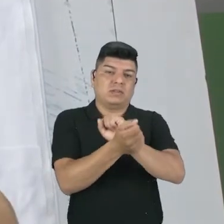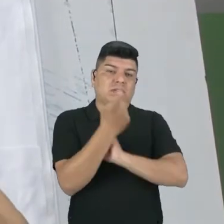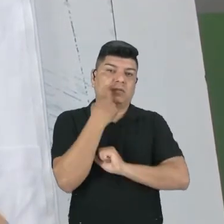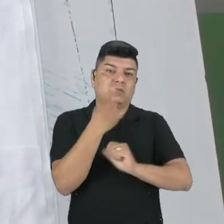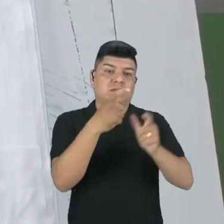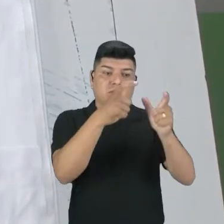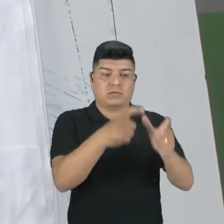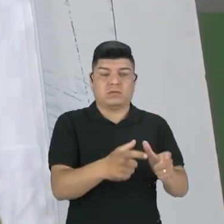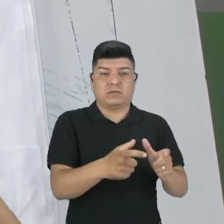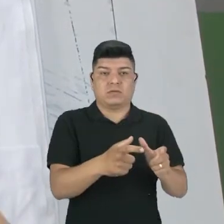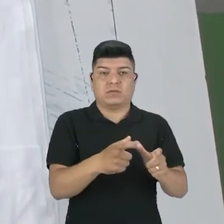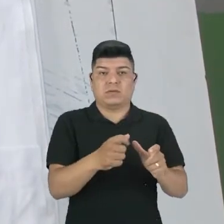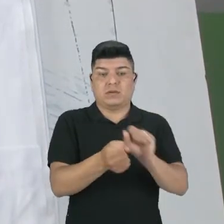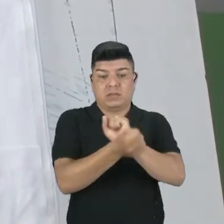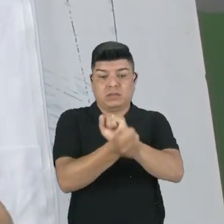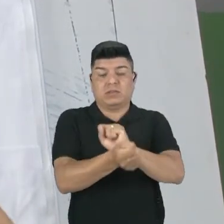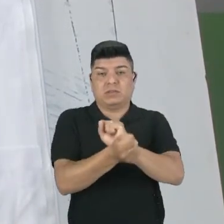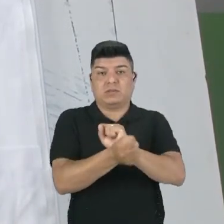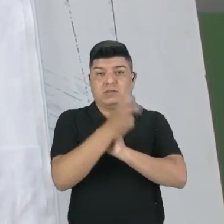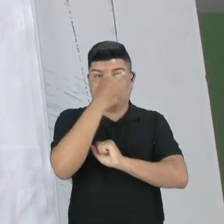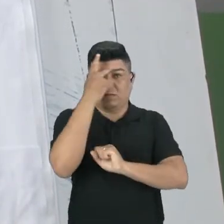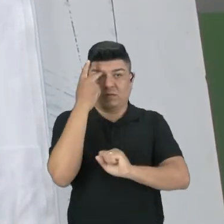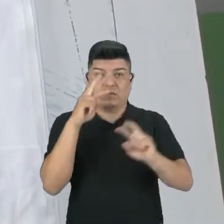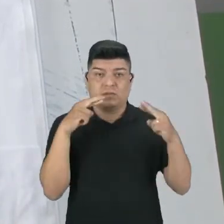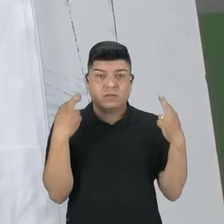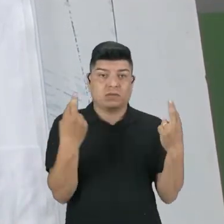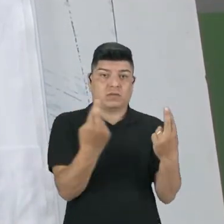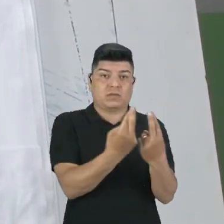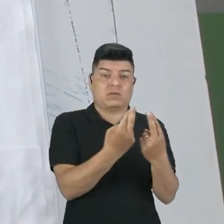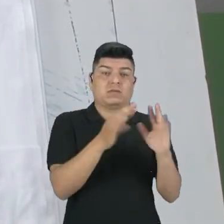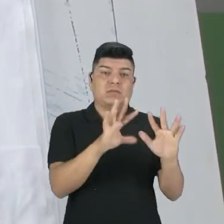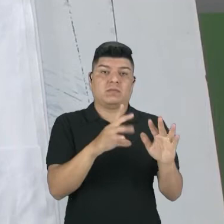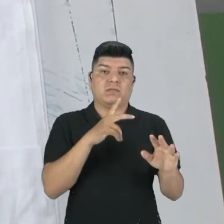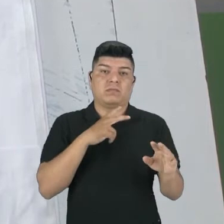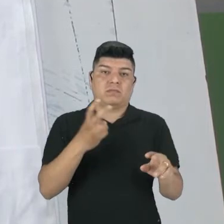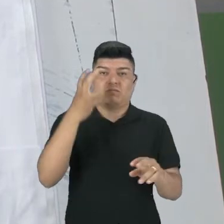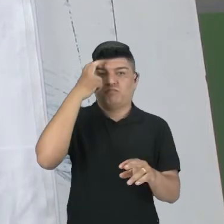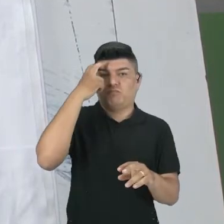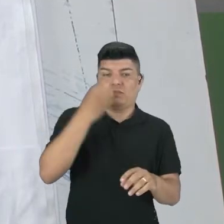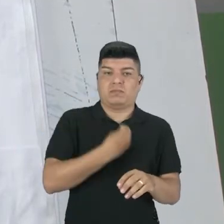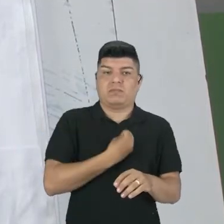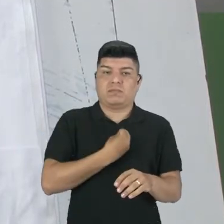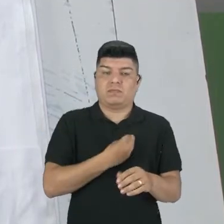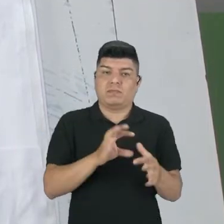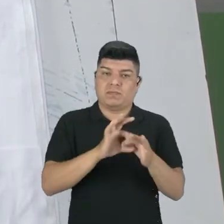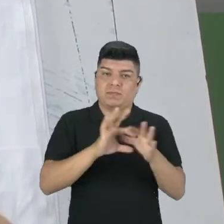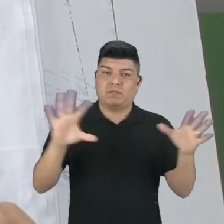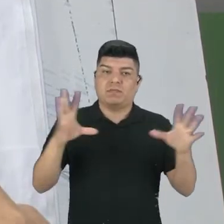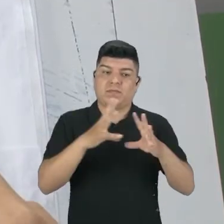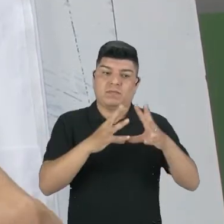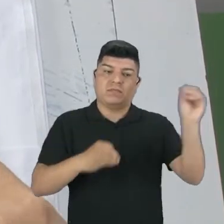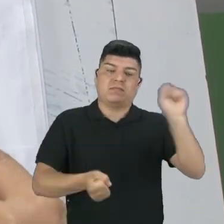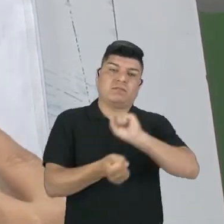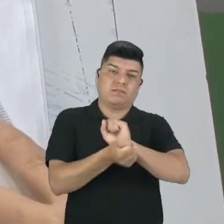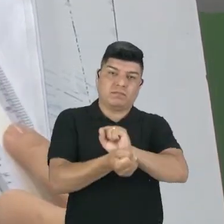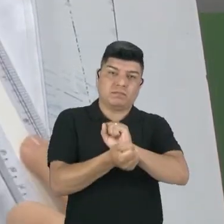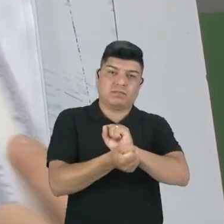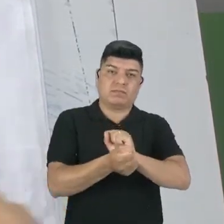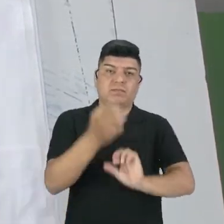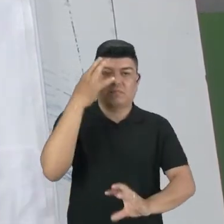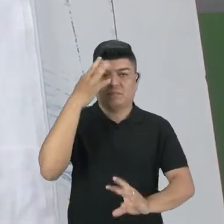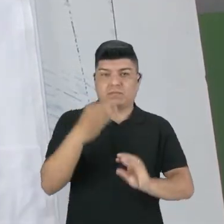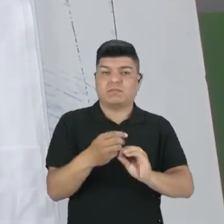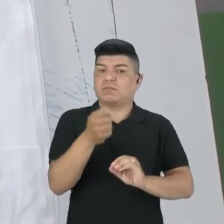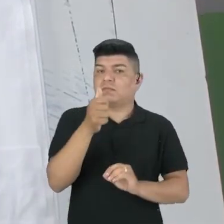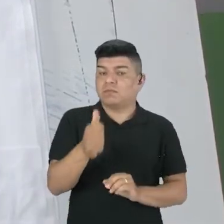os escravos, né, se reuniam para manter sua cultura, viver livre e até mesmo fugir da escravidão. Sabemos um